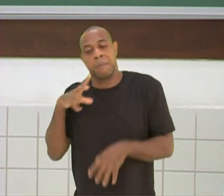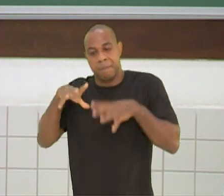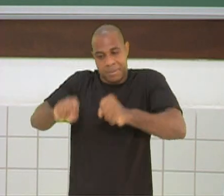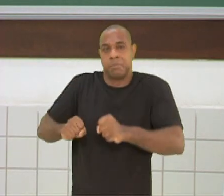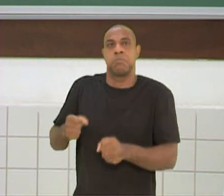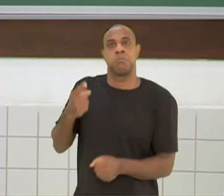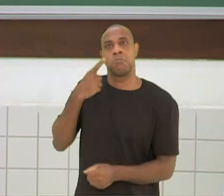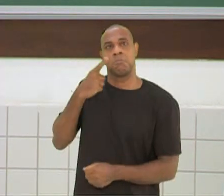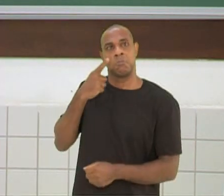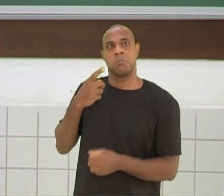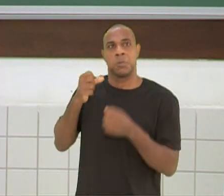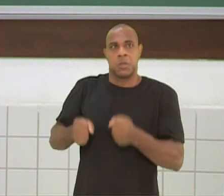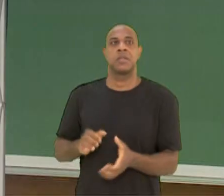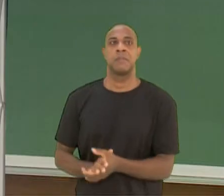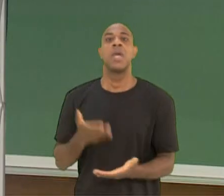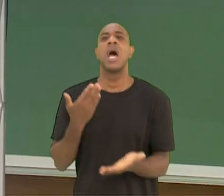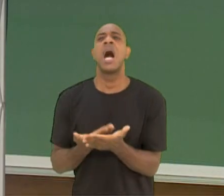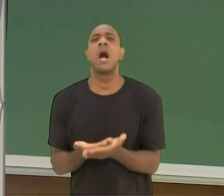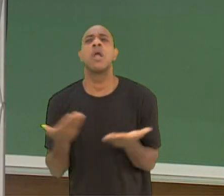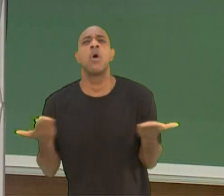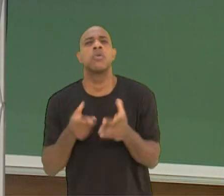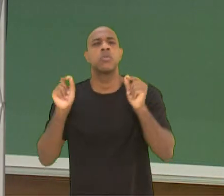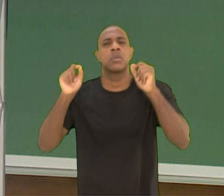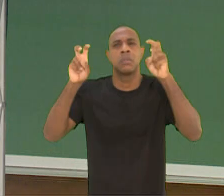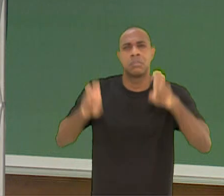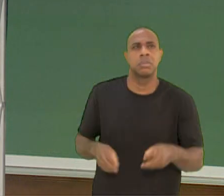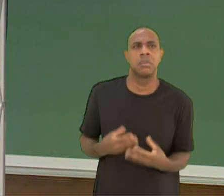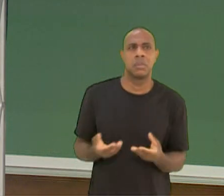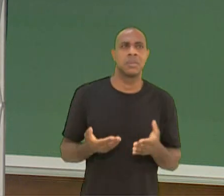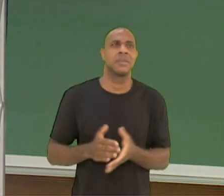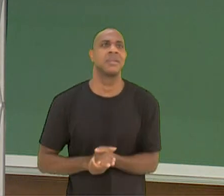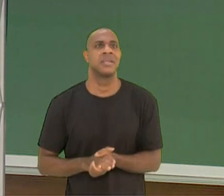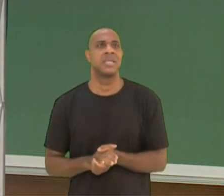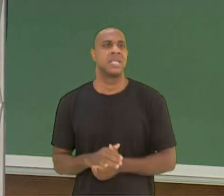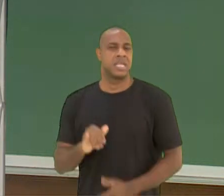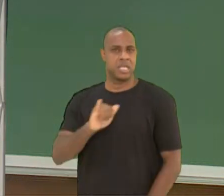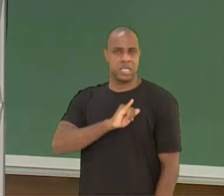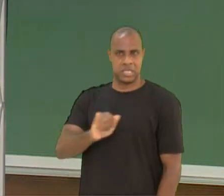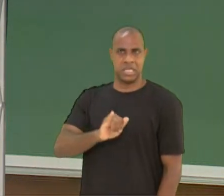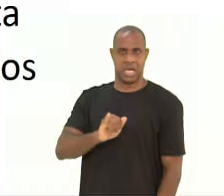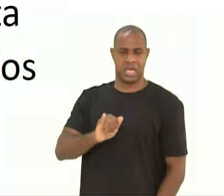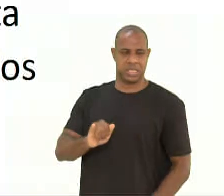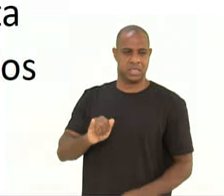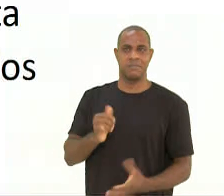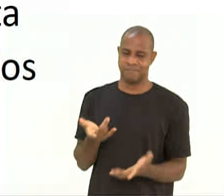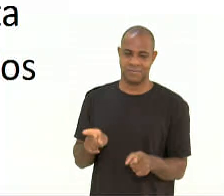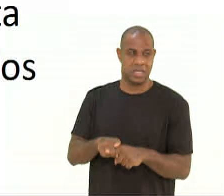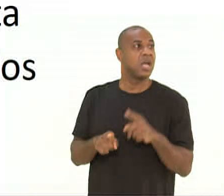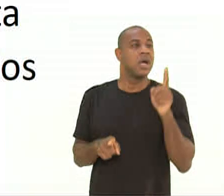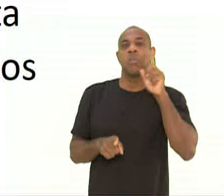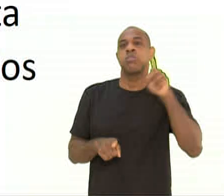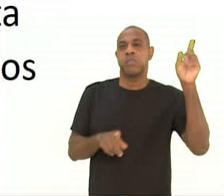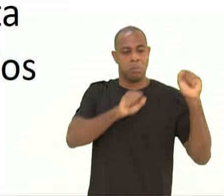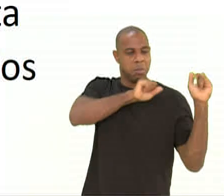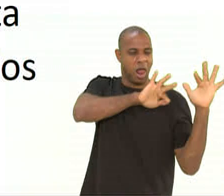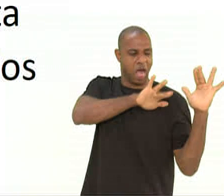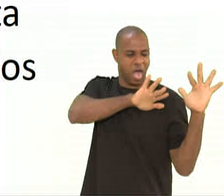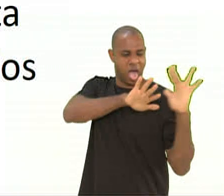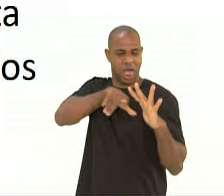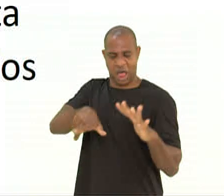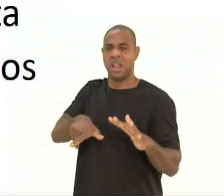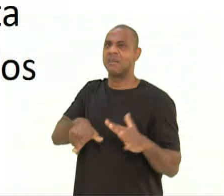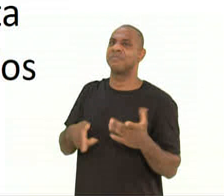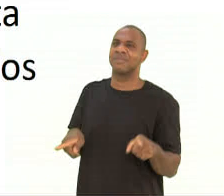últimas aulas. E o que você viu na aula de hoje? Iraque invadido em 2003 por tropas dos Estados Unidos que acusou o Iraque de ter armas